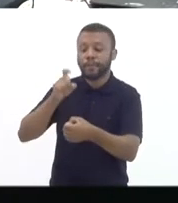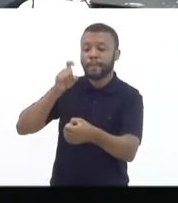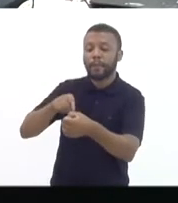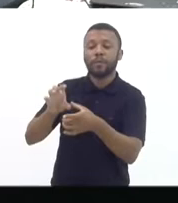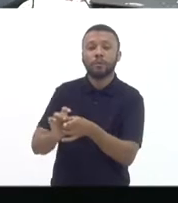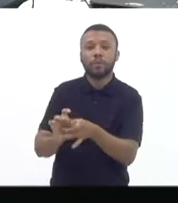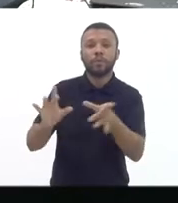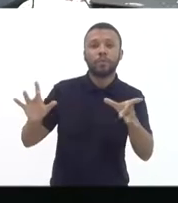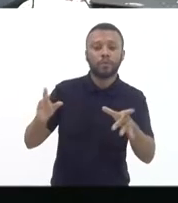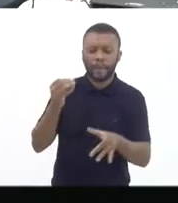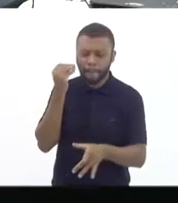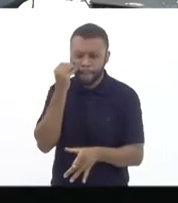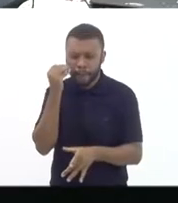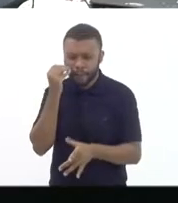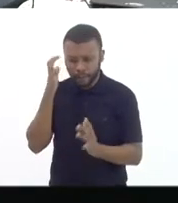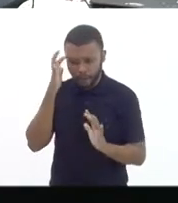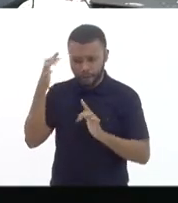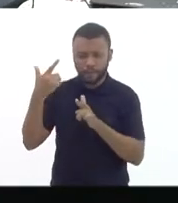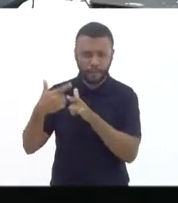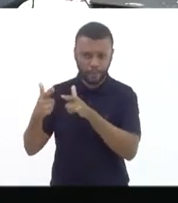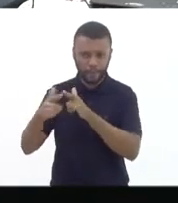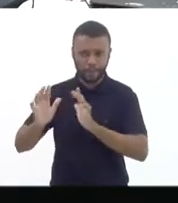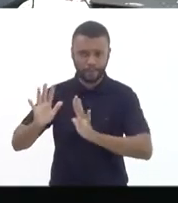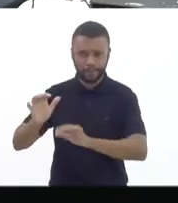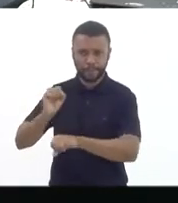Espera aí, deixa eu ver aqui.